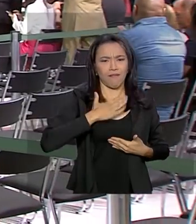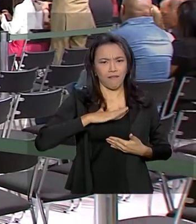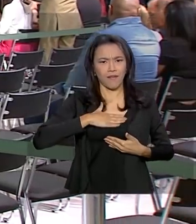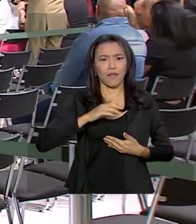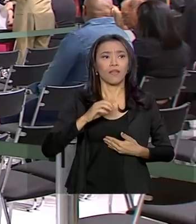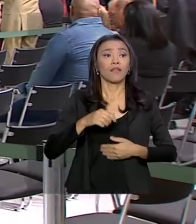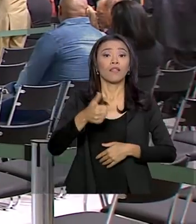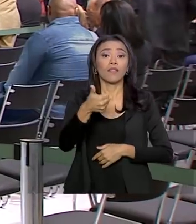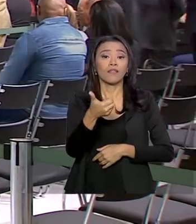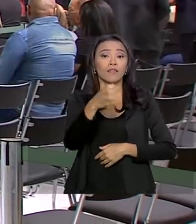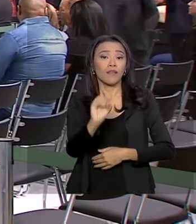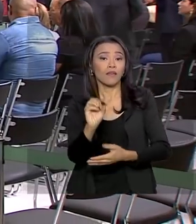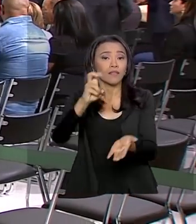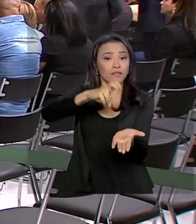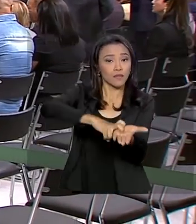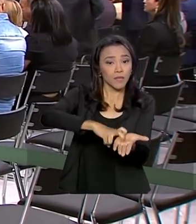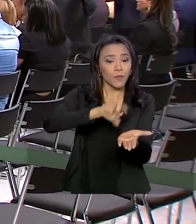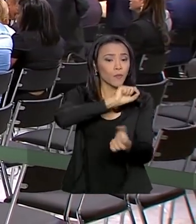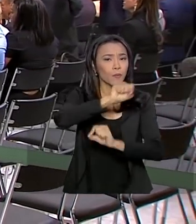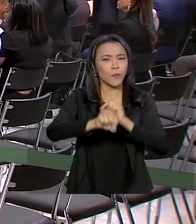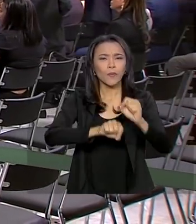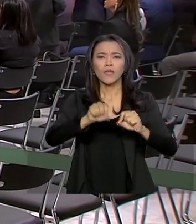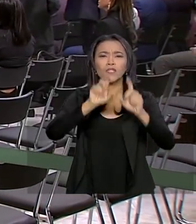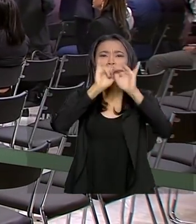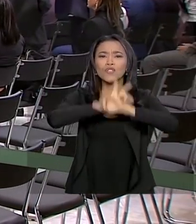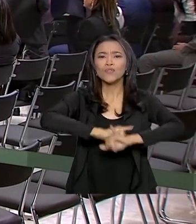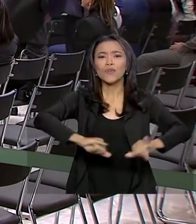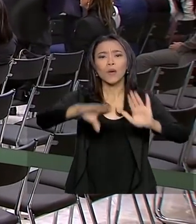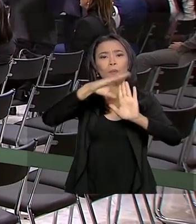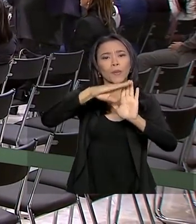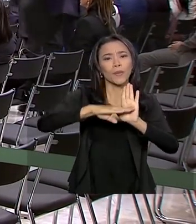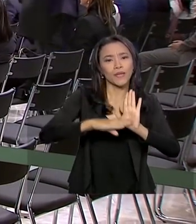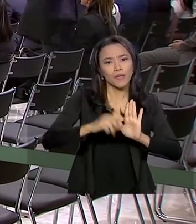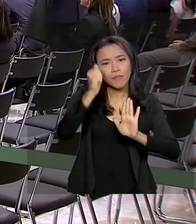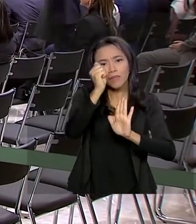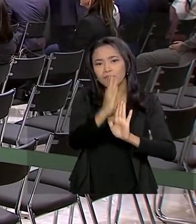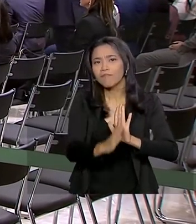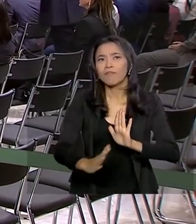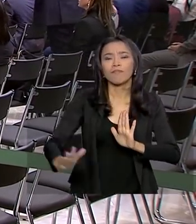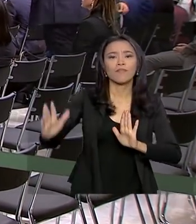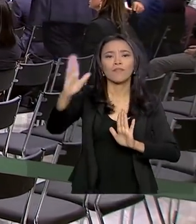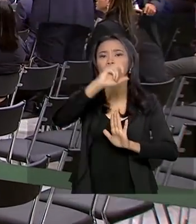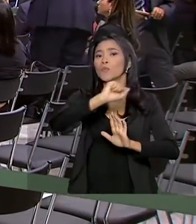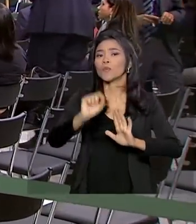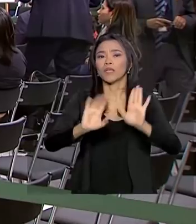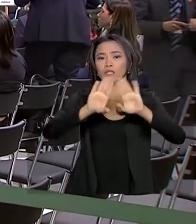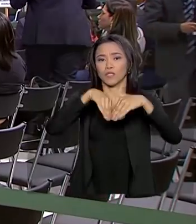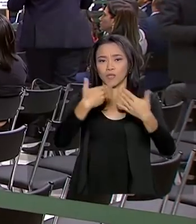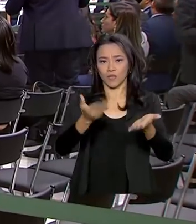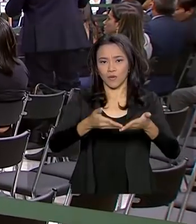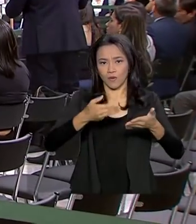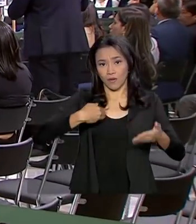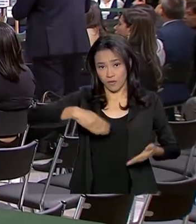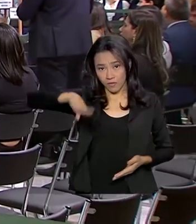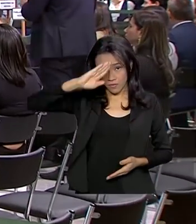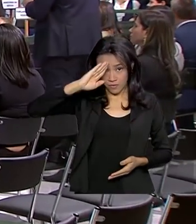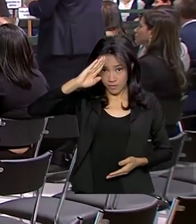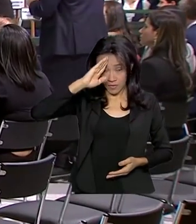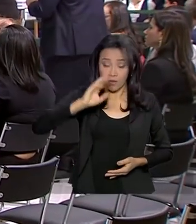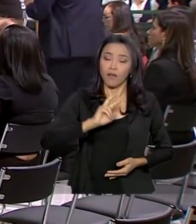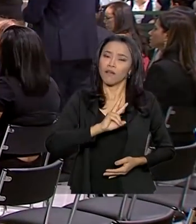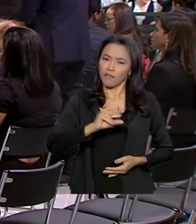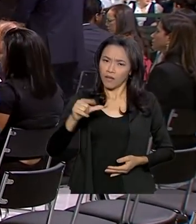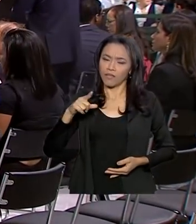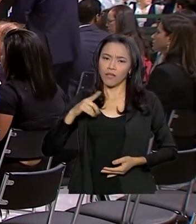10 horas da manhã de lançamento do Programa Nacional das Escolas Cívico-Militares. O evento vai